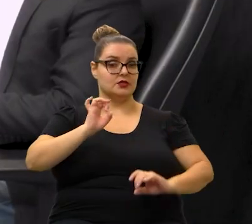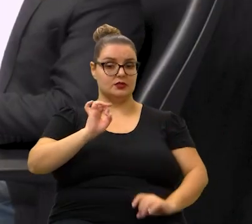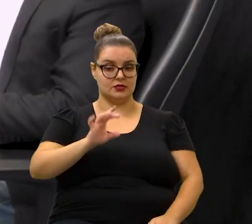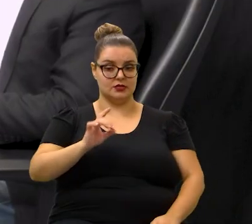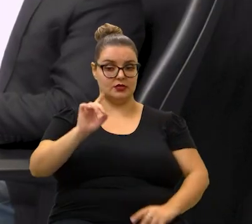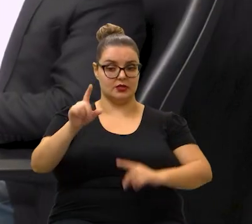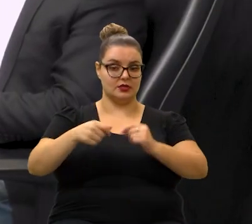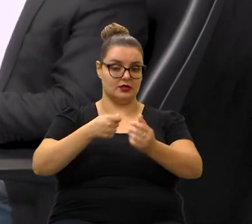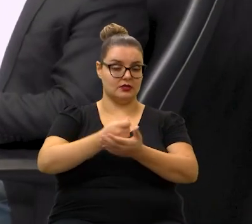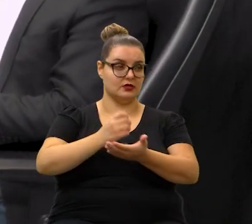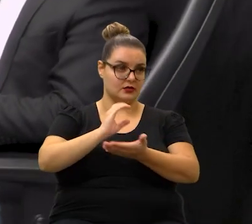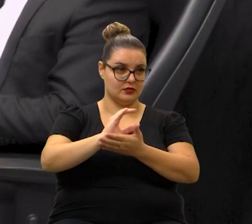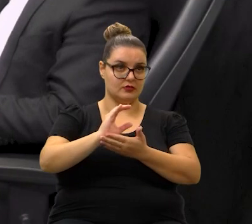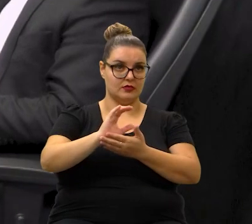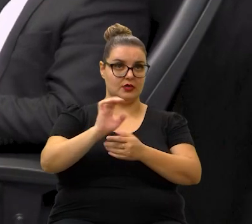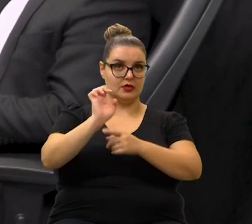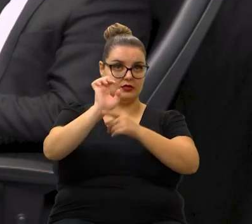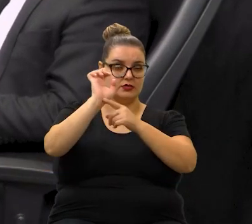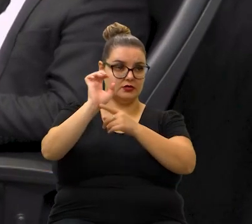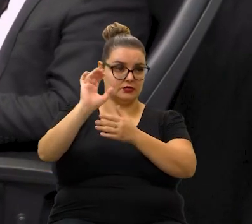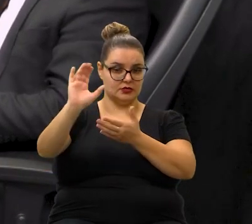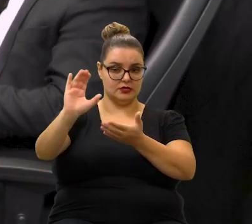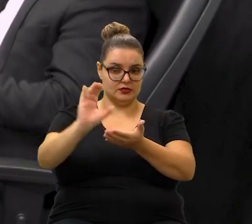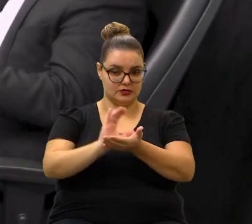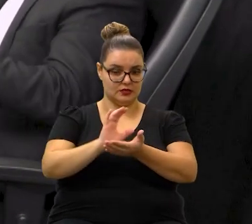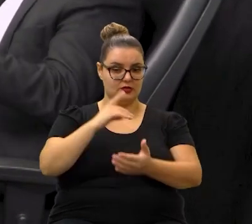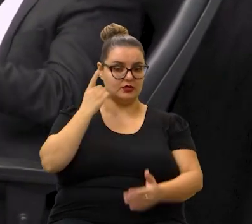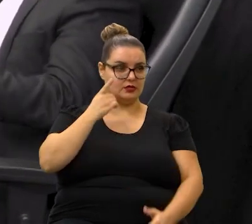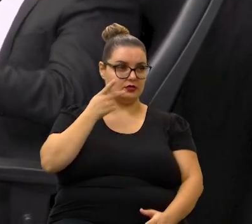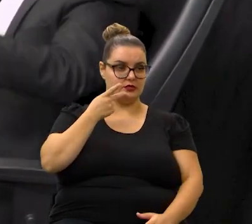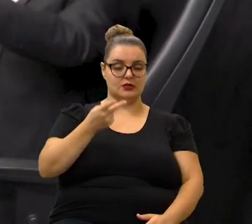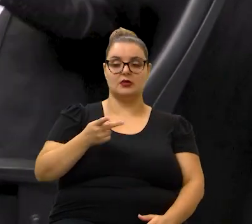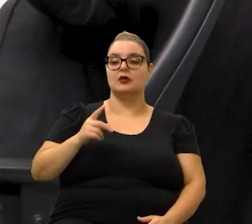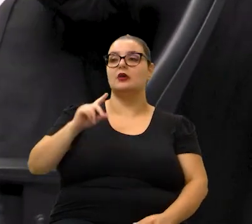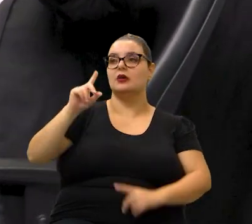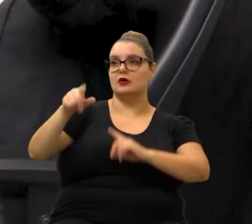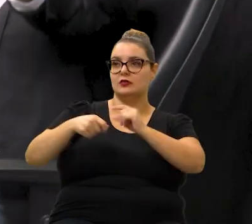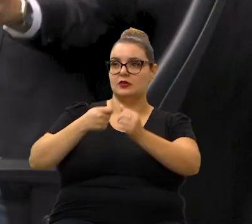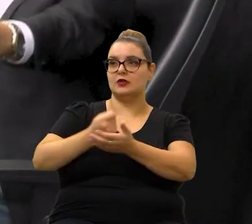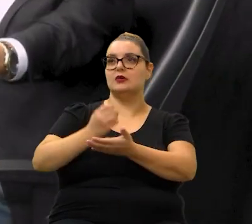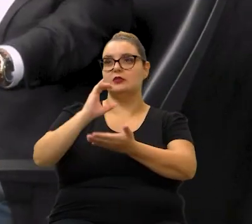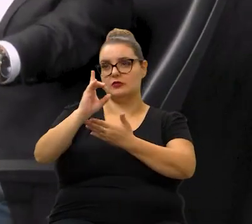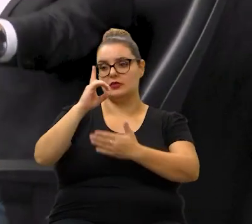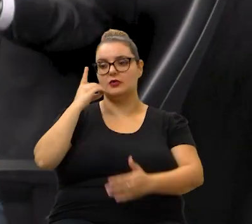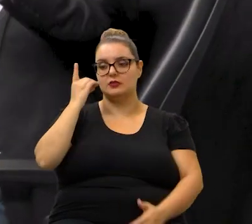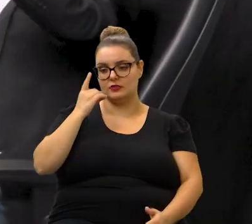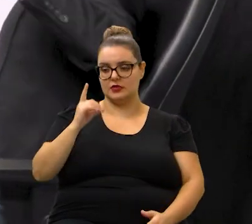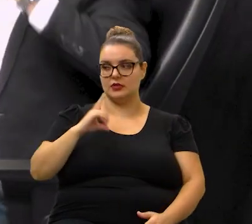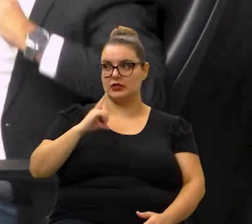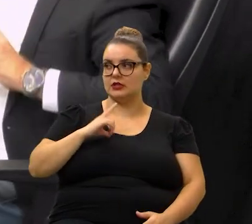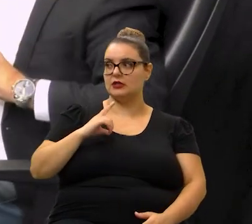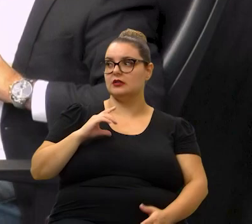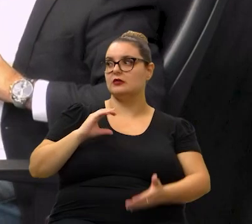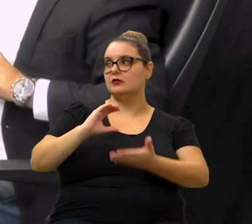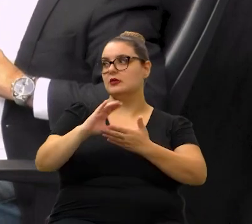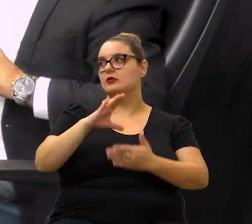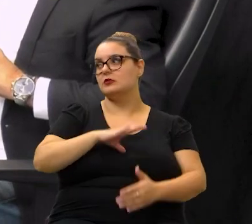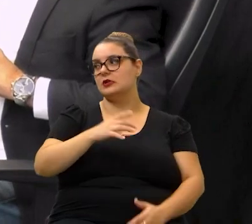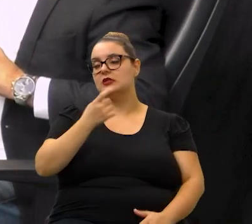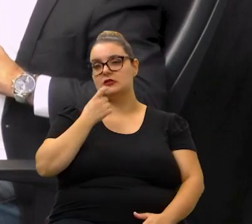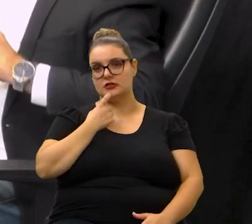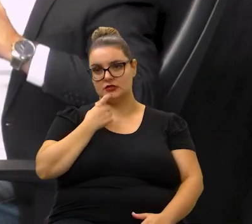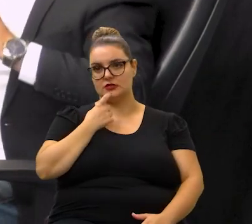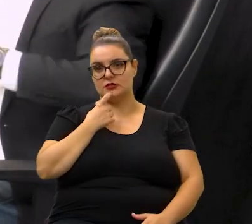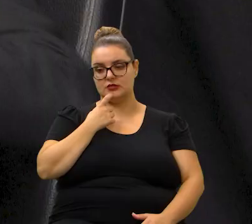verbo Estadual via eh o o deputado que o senhor meou emenda que o deputado também tem que destinou pro município de